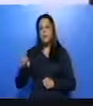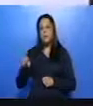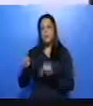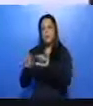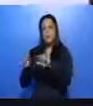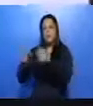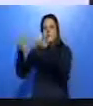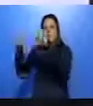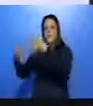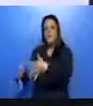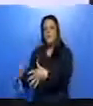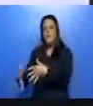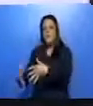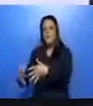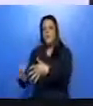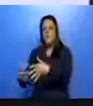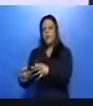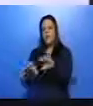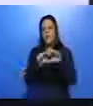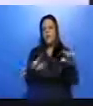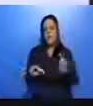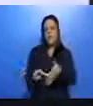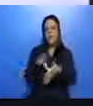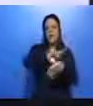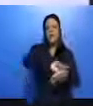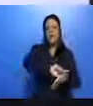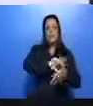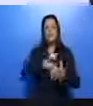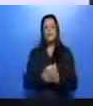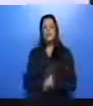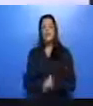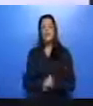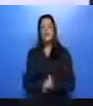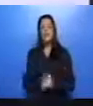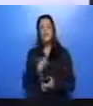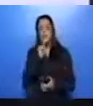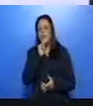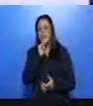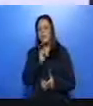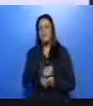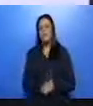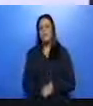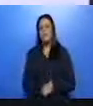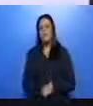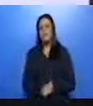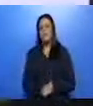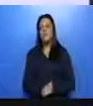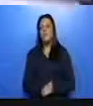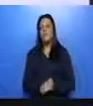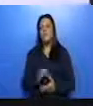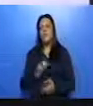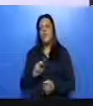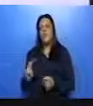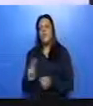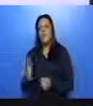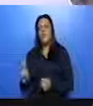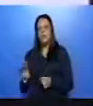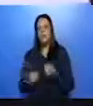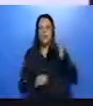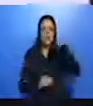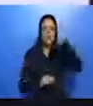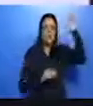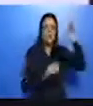que explica um termo anterior? Função de aposto de um nome da oração principal.